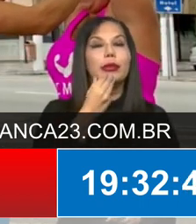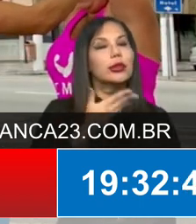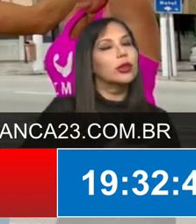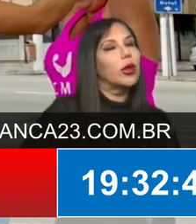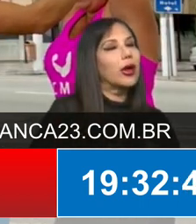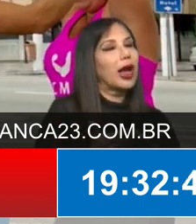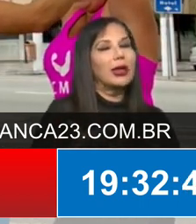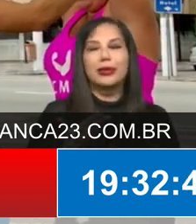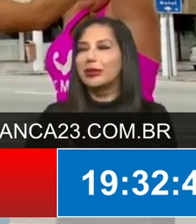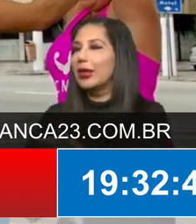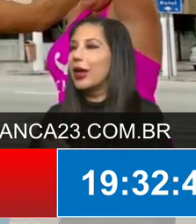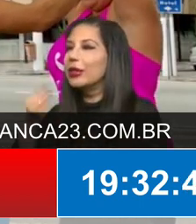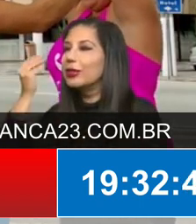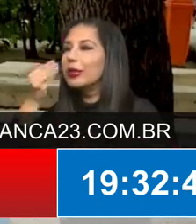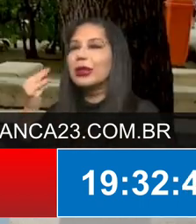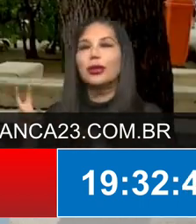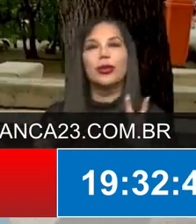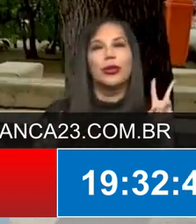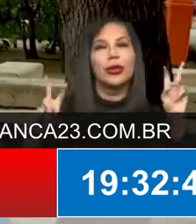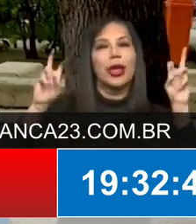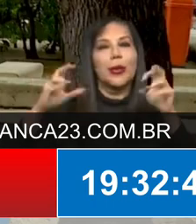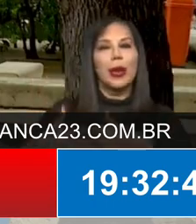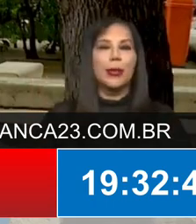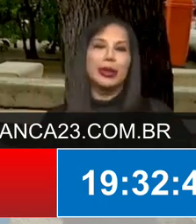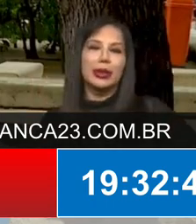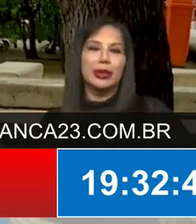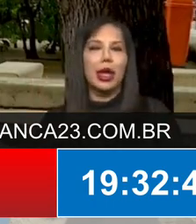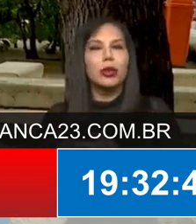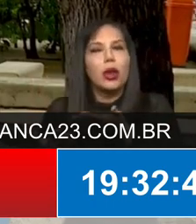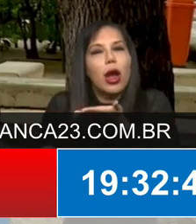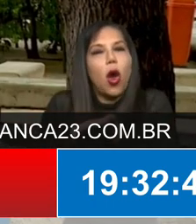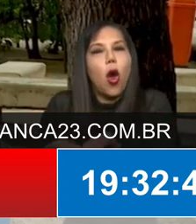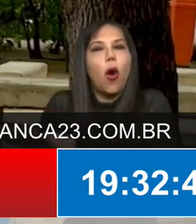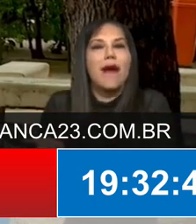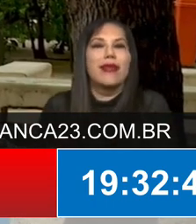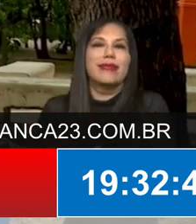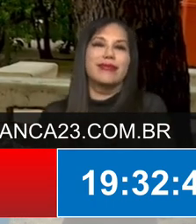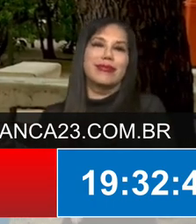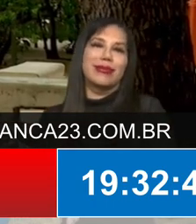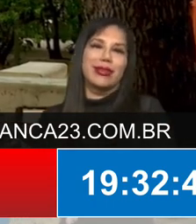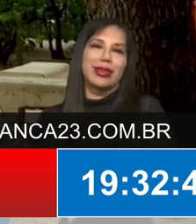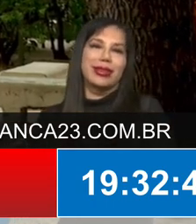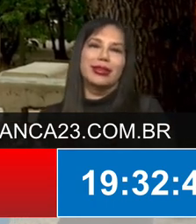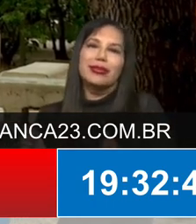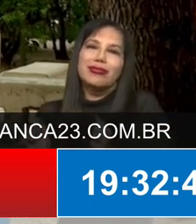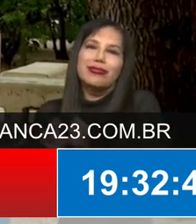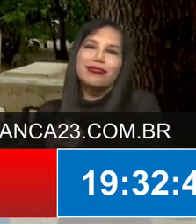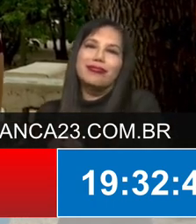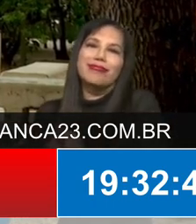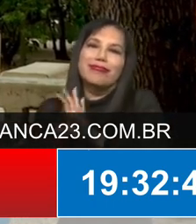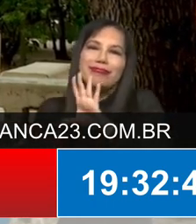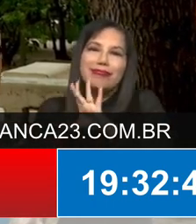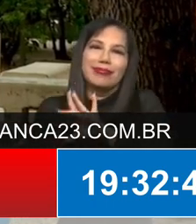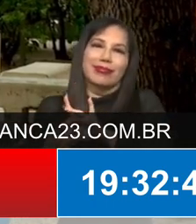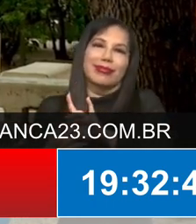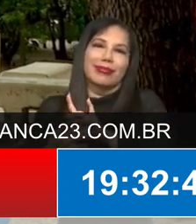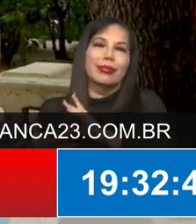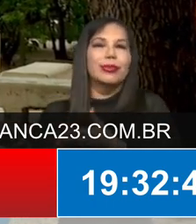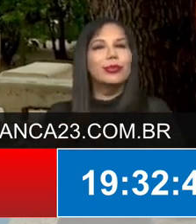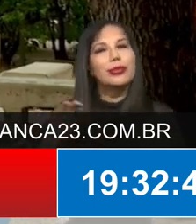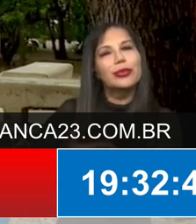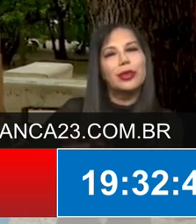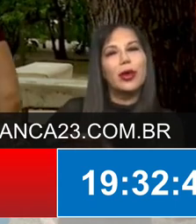experiências sobre a maternidade o acolhimento e a motivação é um grupo muito acolhedor que troca